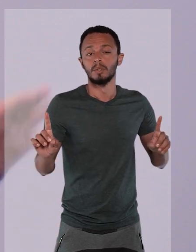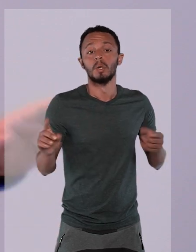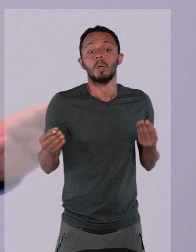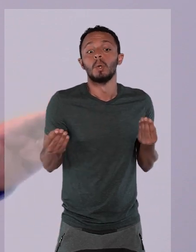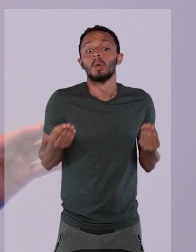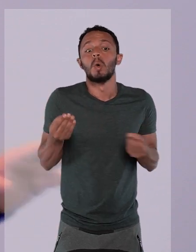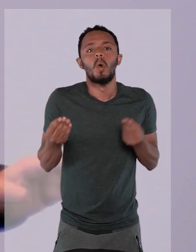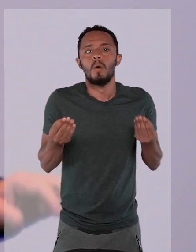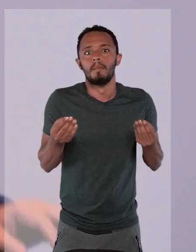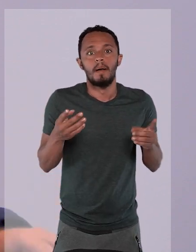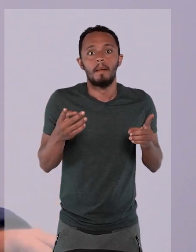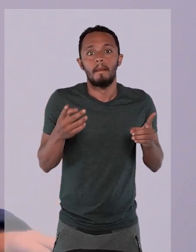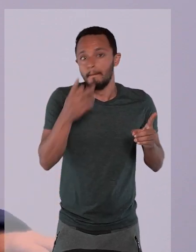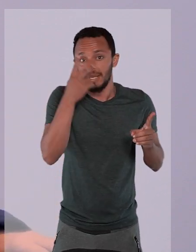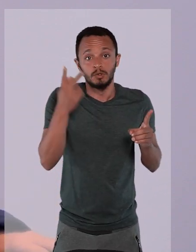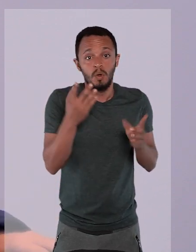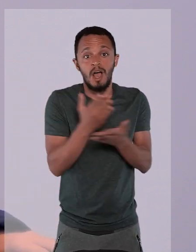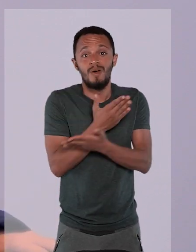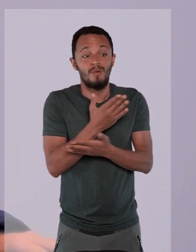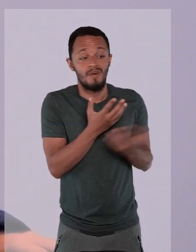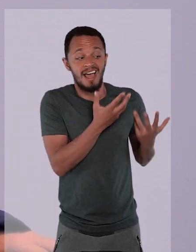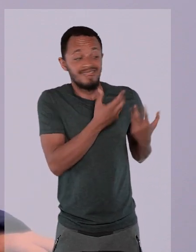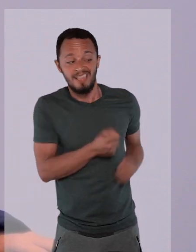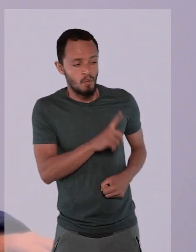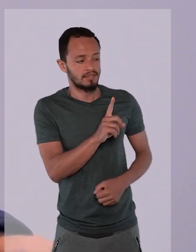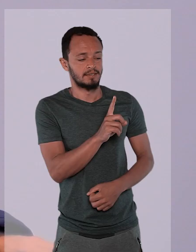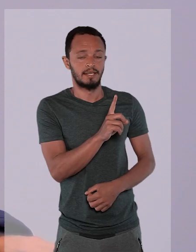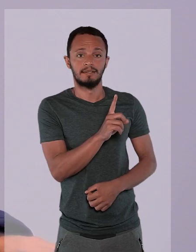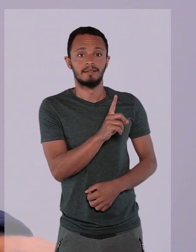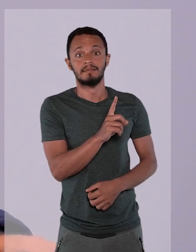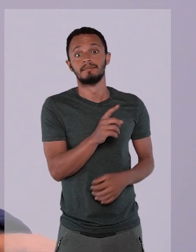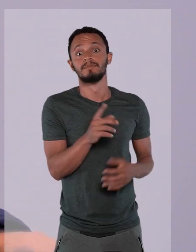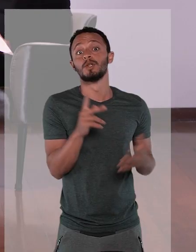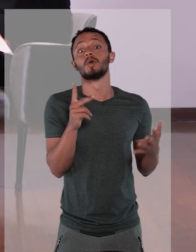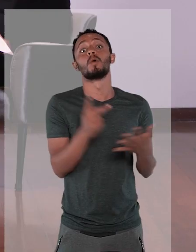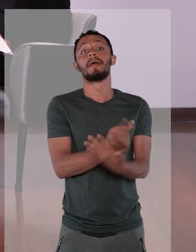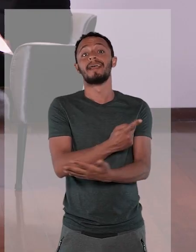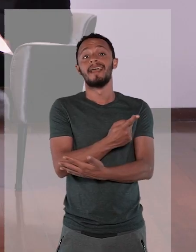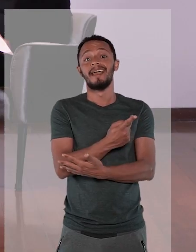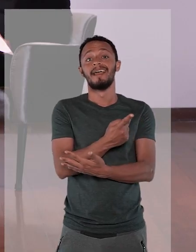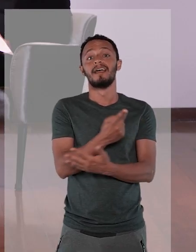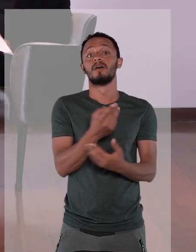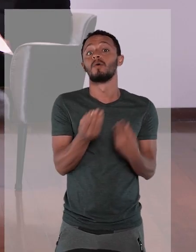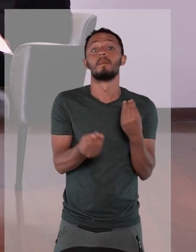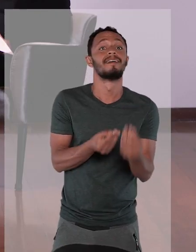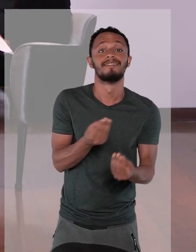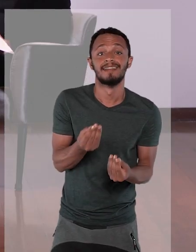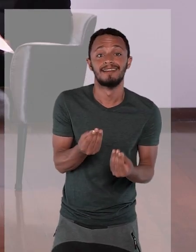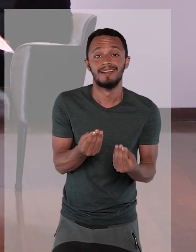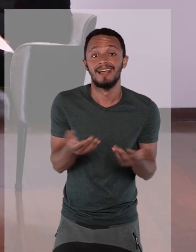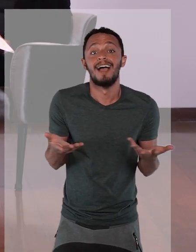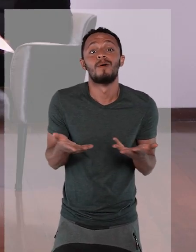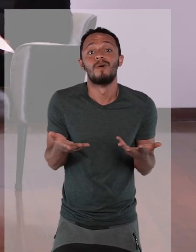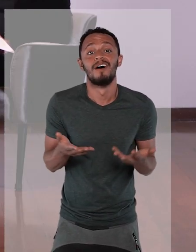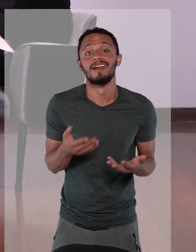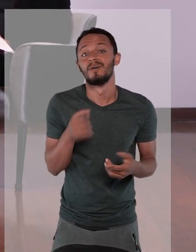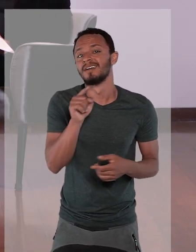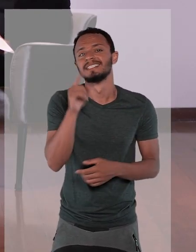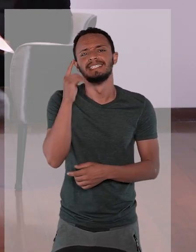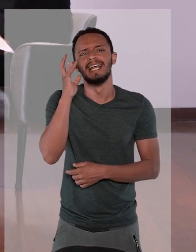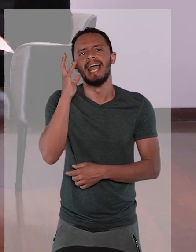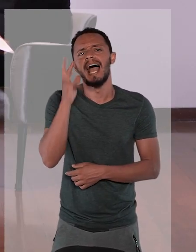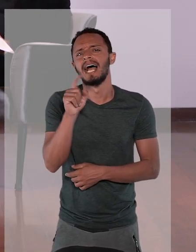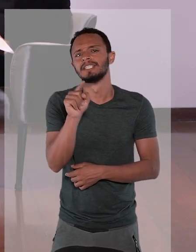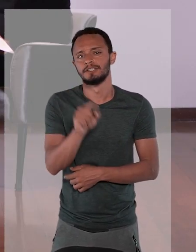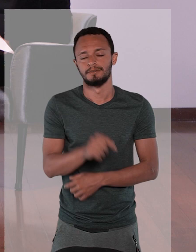Agora, sentadinha aqui, conversando com a gente, Cássio, como é que fica? Como é que é, depois que passou? Bom,